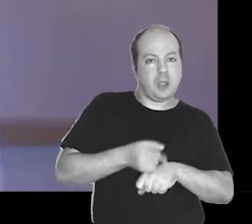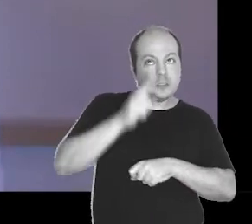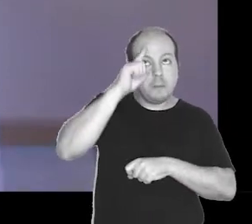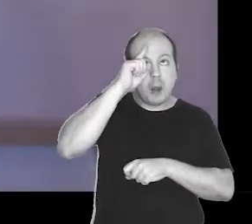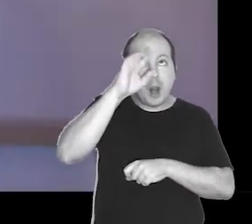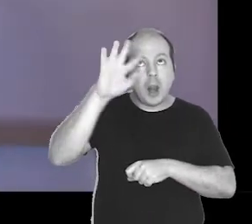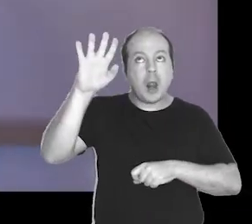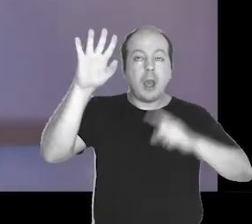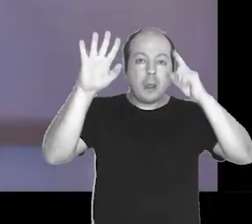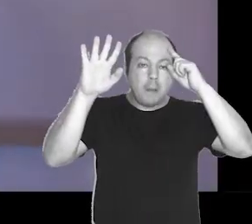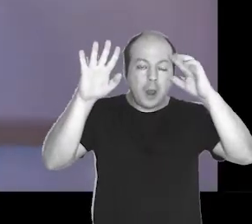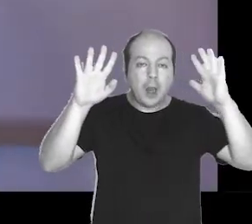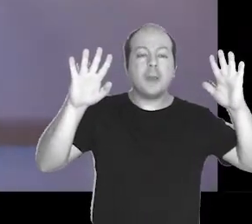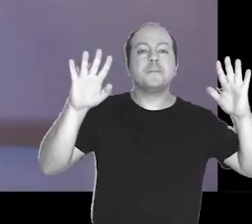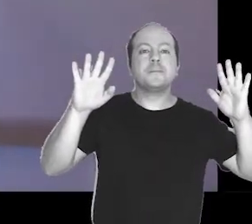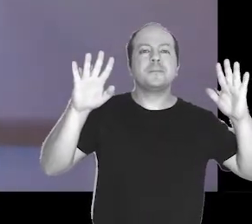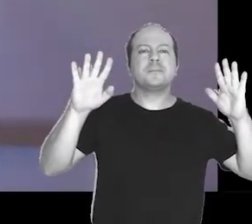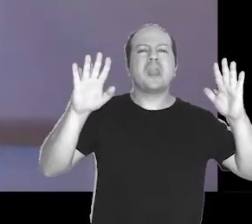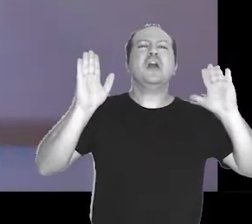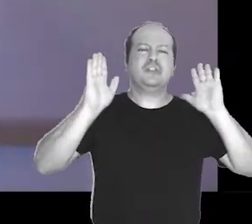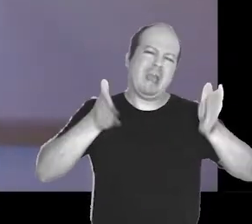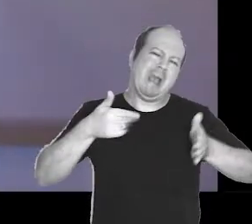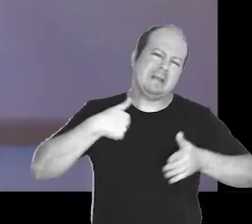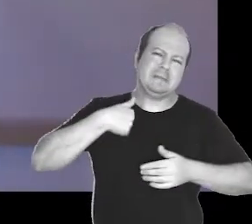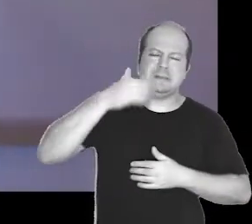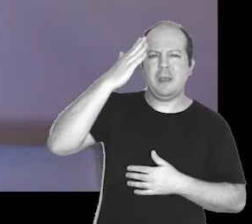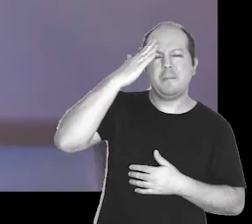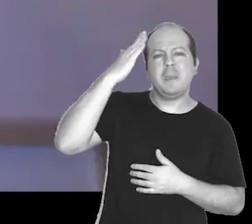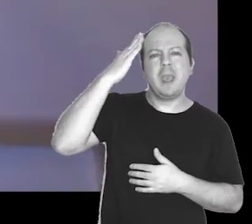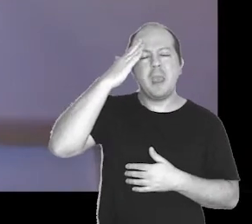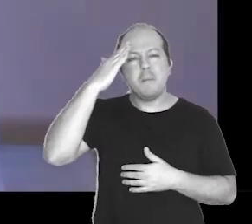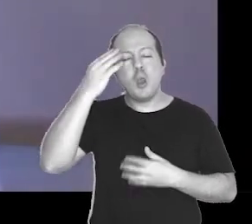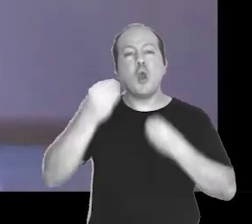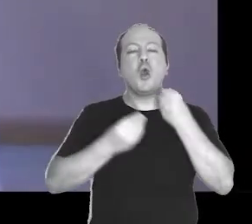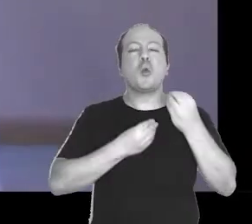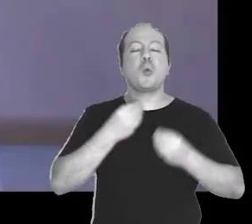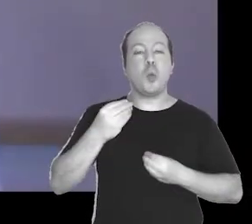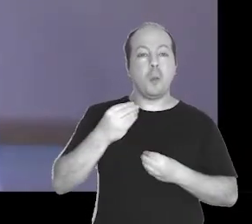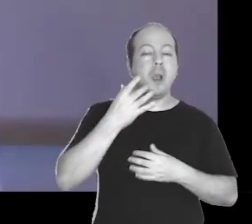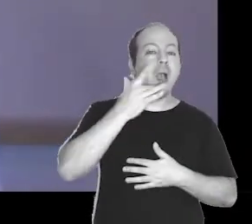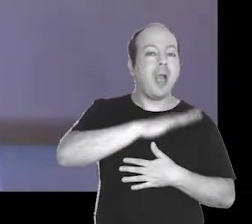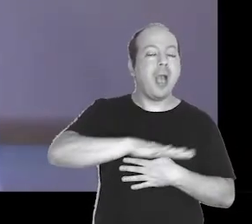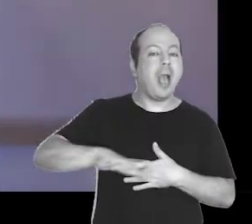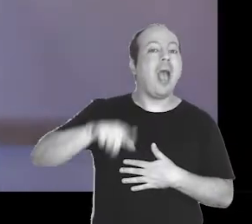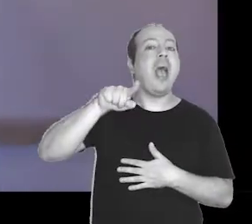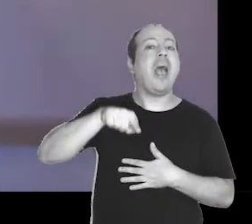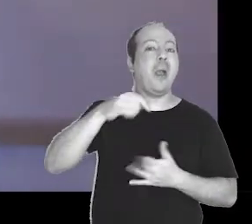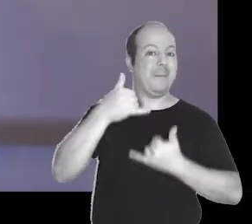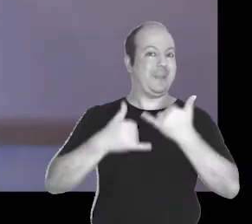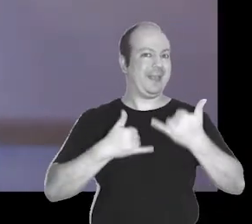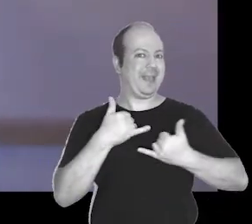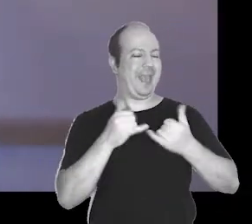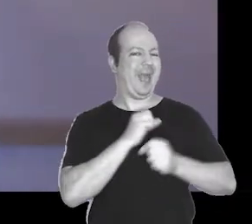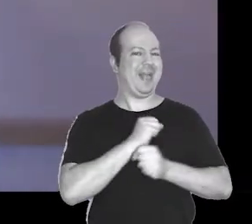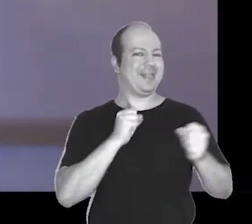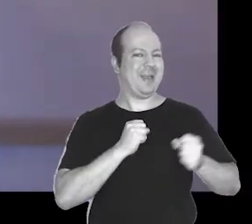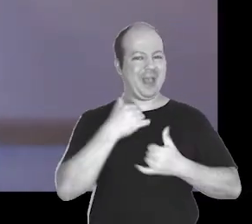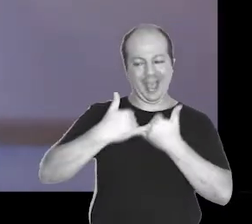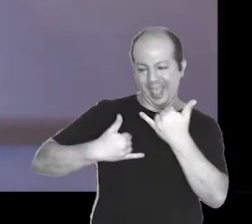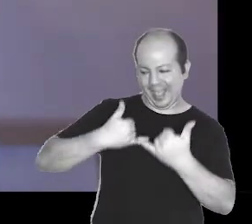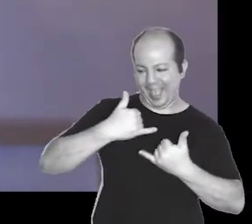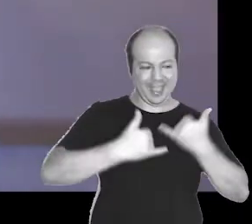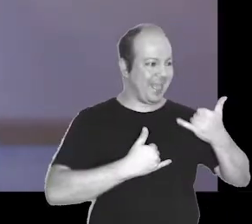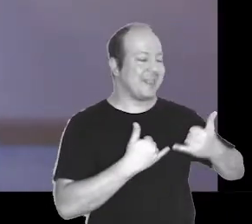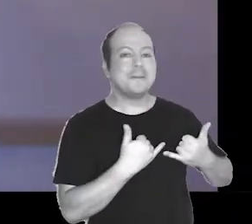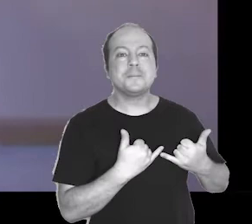imaginativa? Todos sabemos que a ocupação favorita de uma criança é o brinquedo, o jogo.